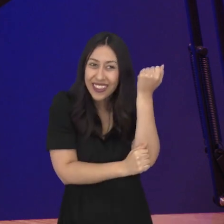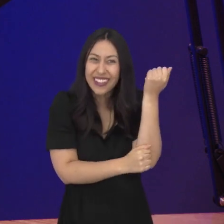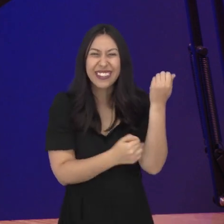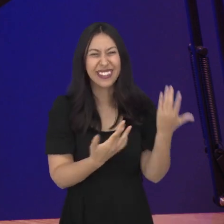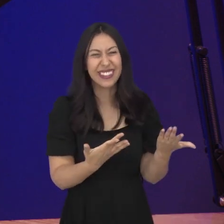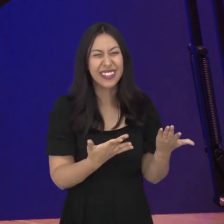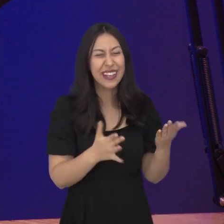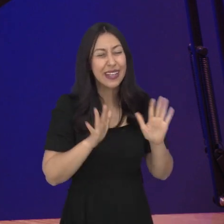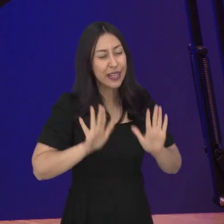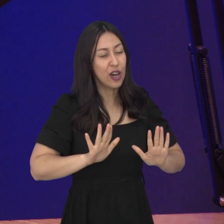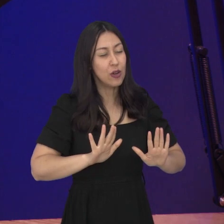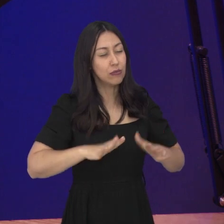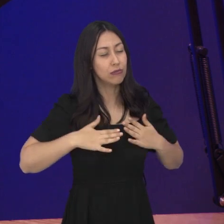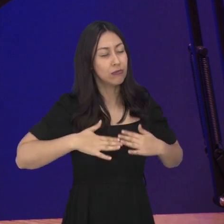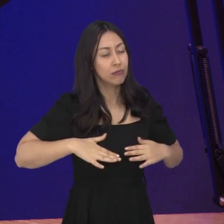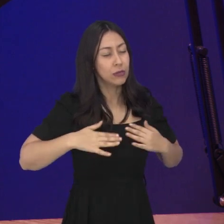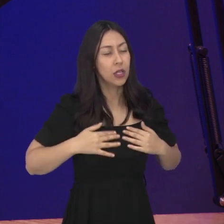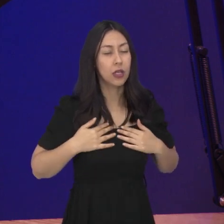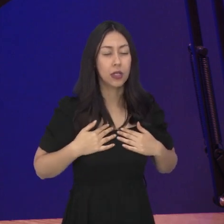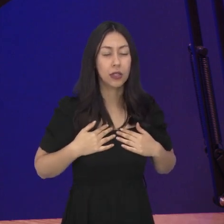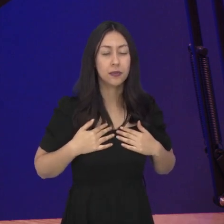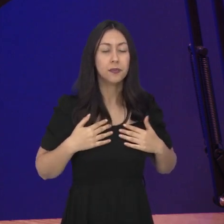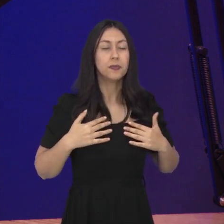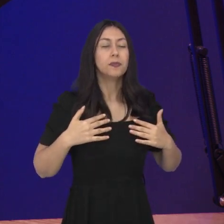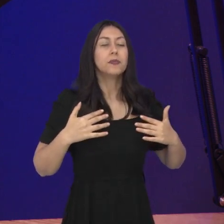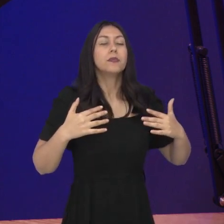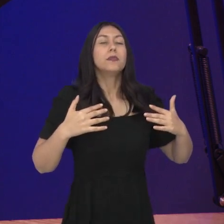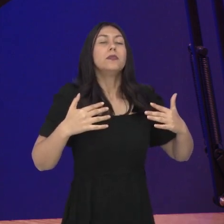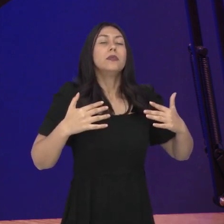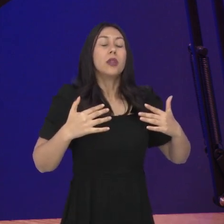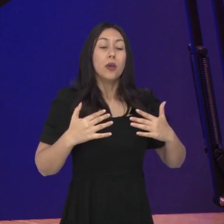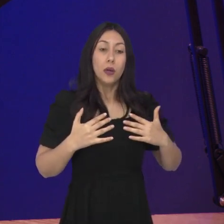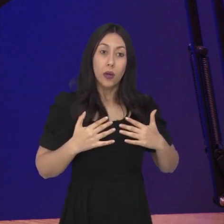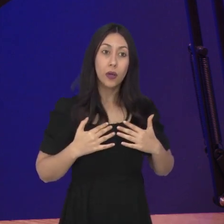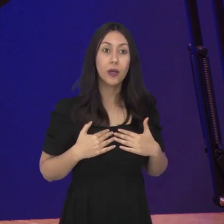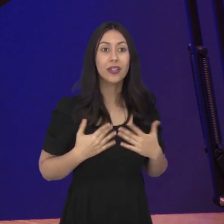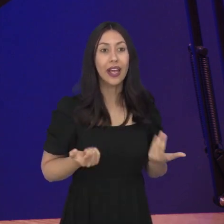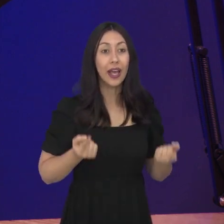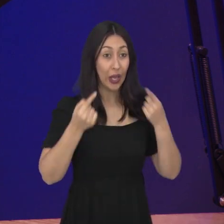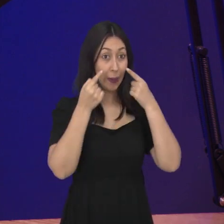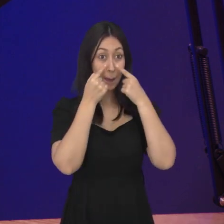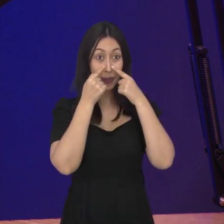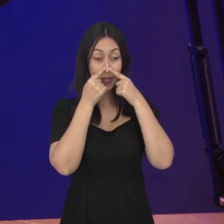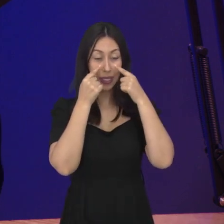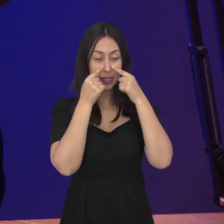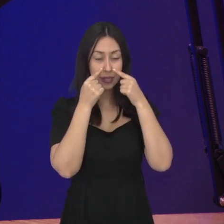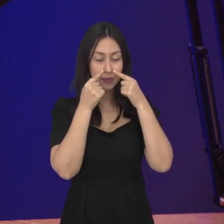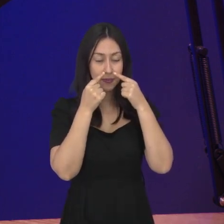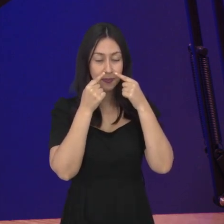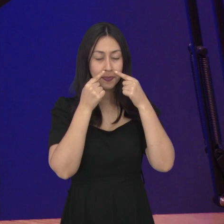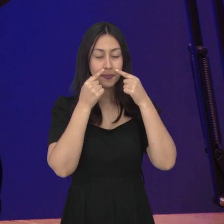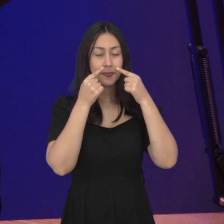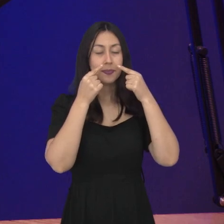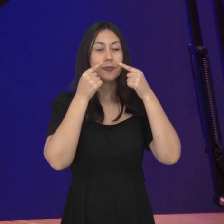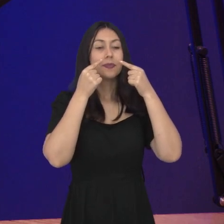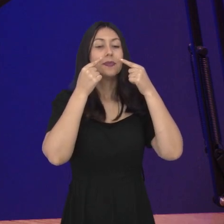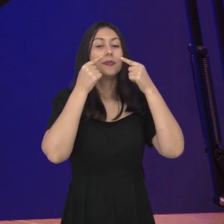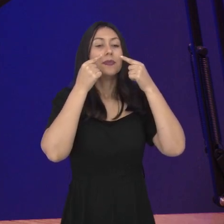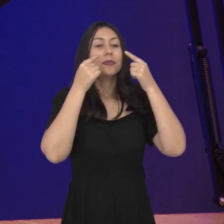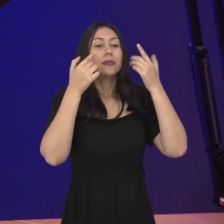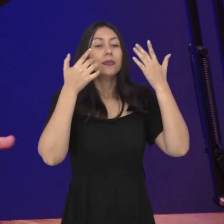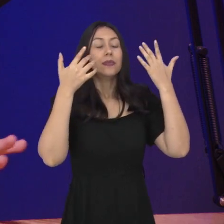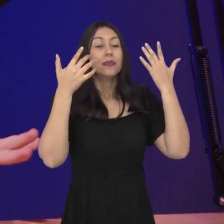caganeira. Respira ali uns 5 minutos, respira fundo, né? Realmente de, tipo, puxar o ar